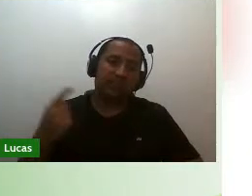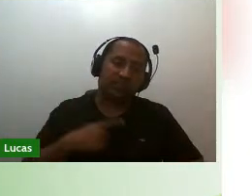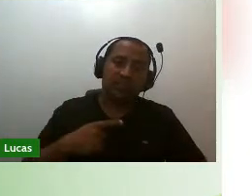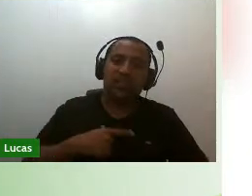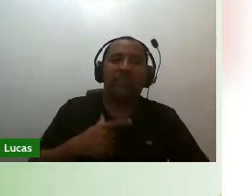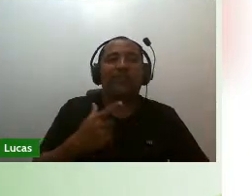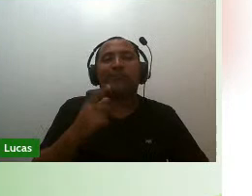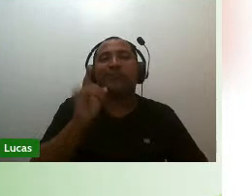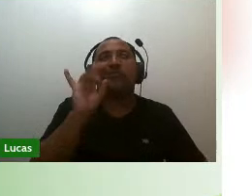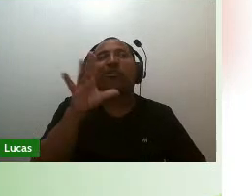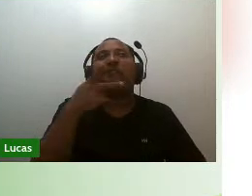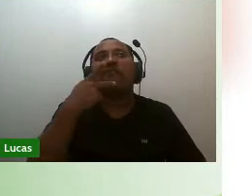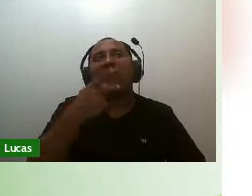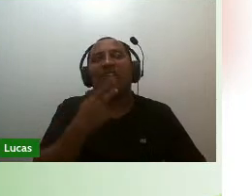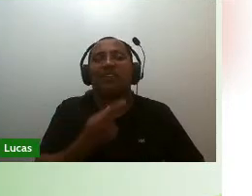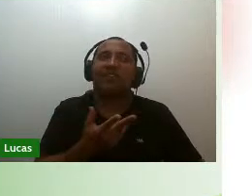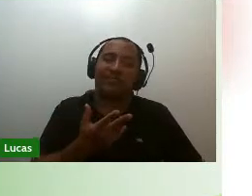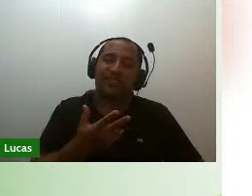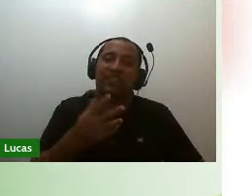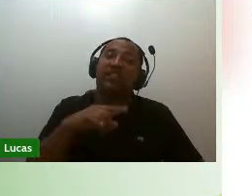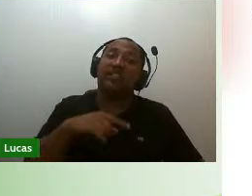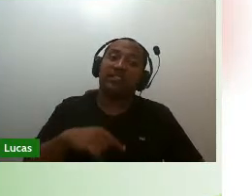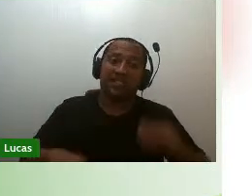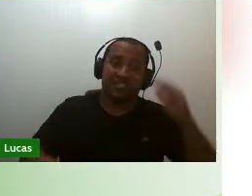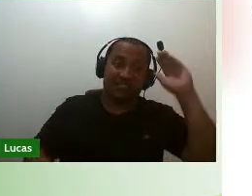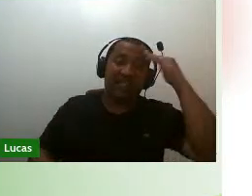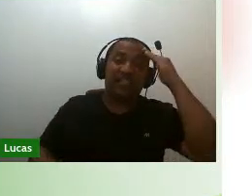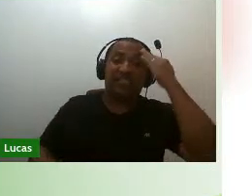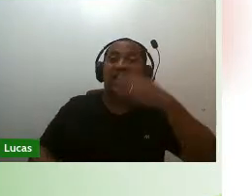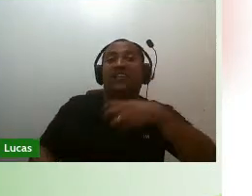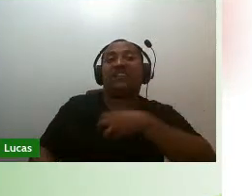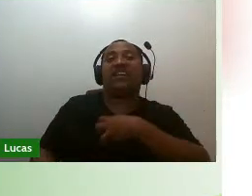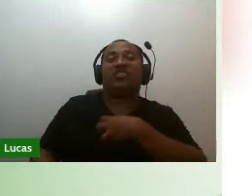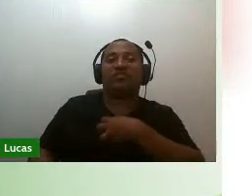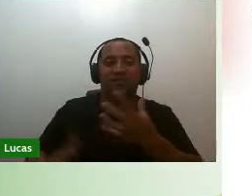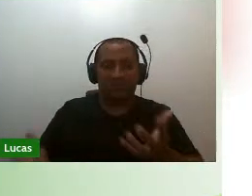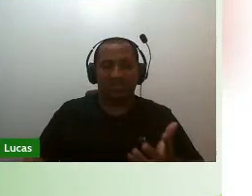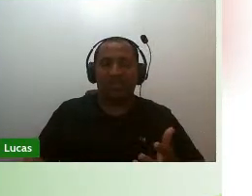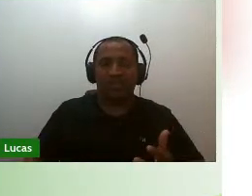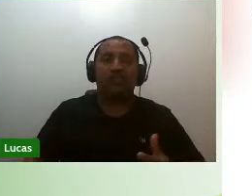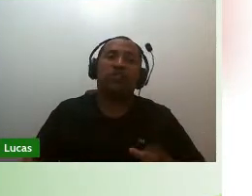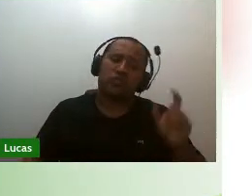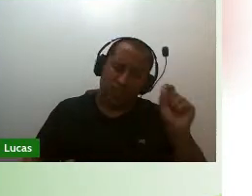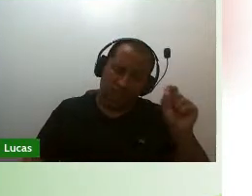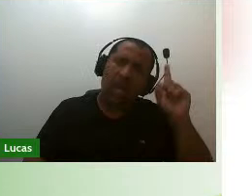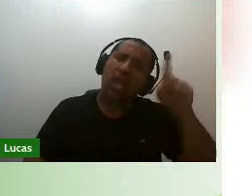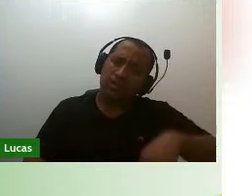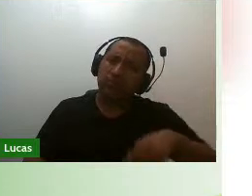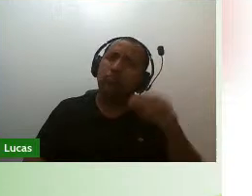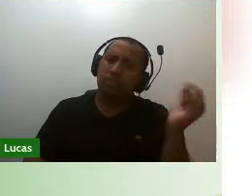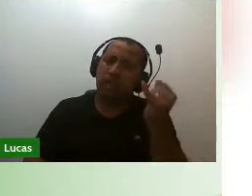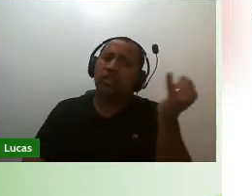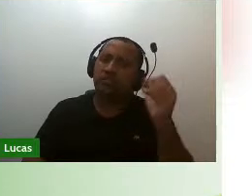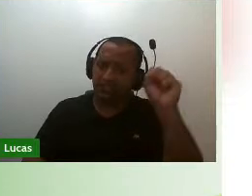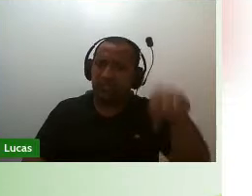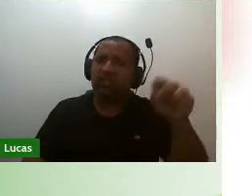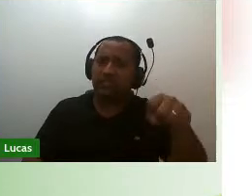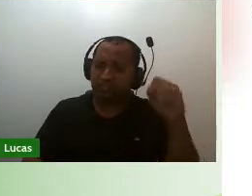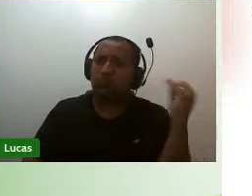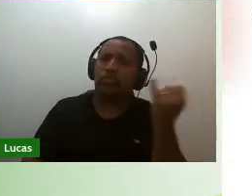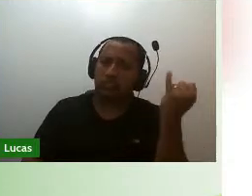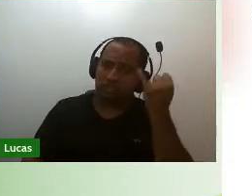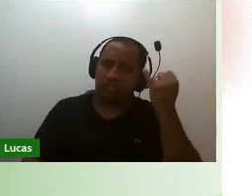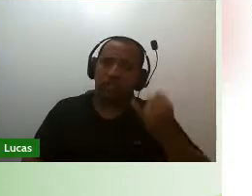não está apenas falando sobre entender sentimentos, e que são muito importantes, mas como a